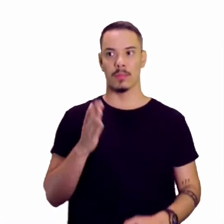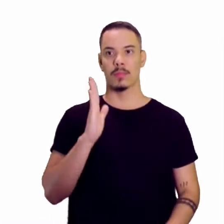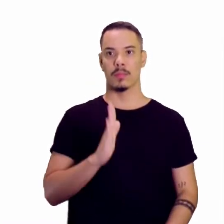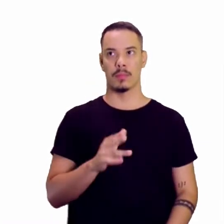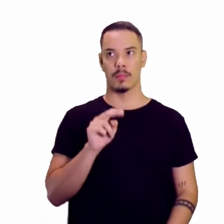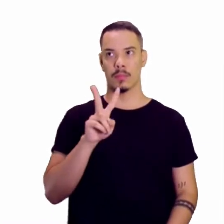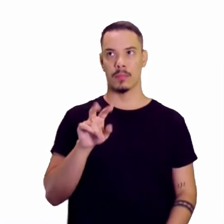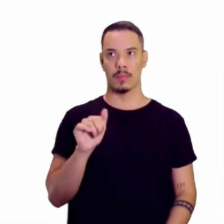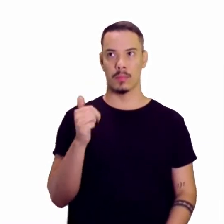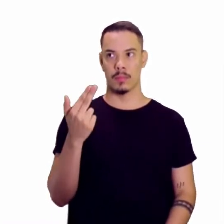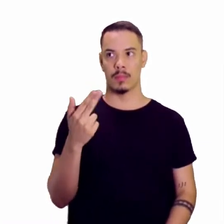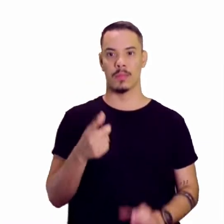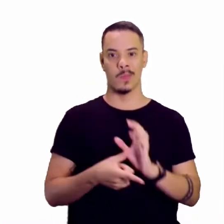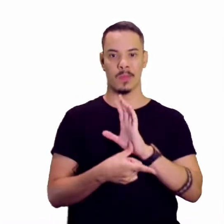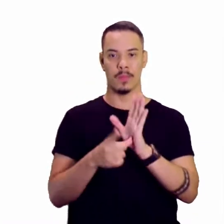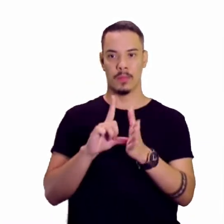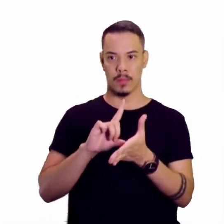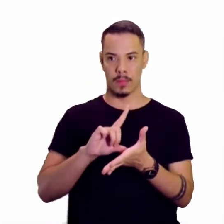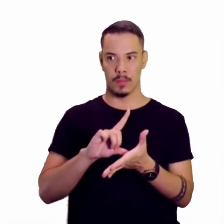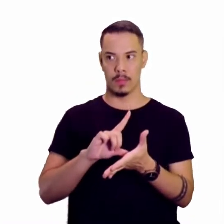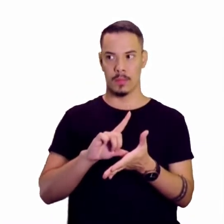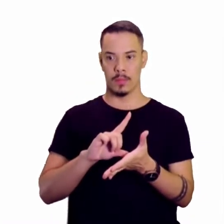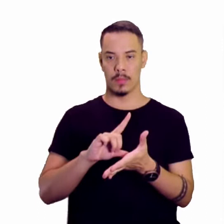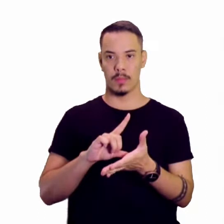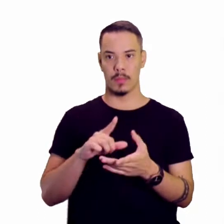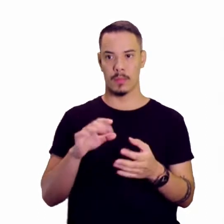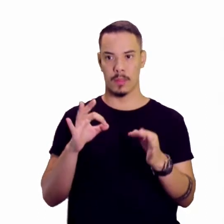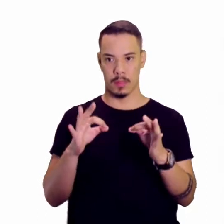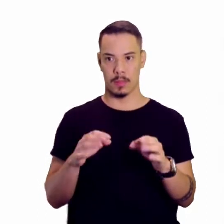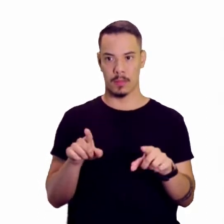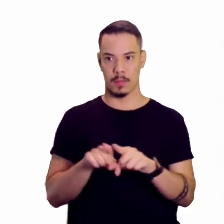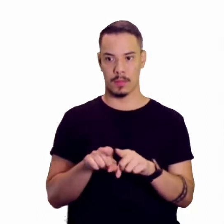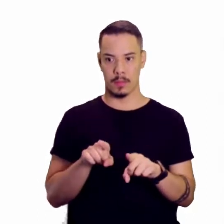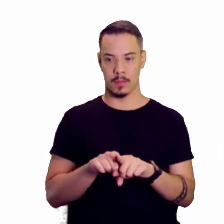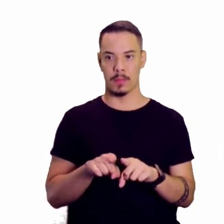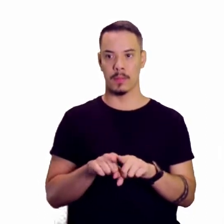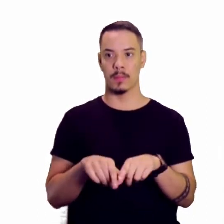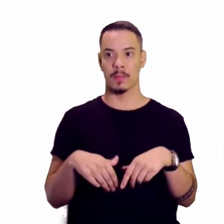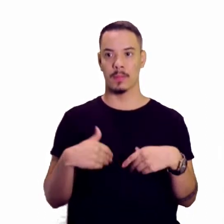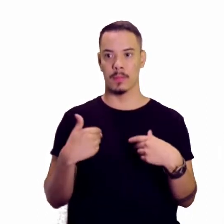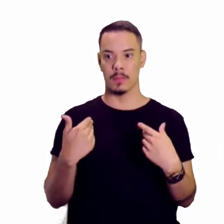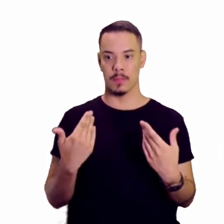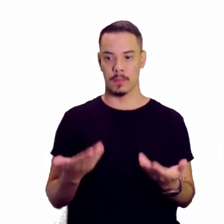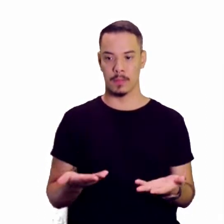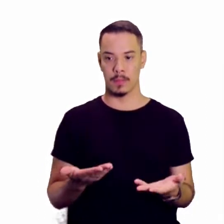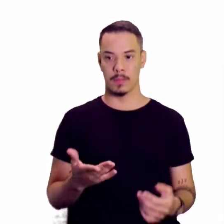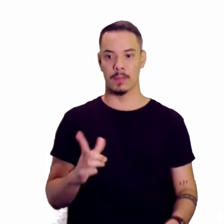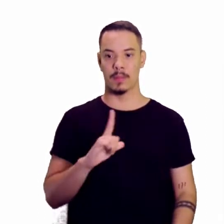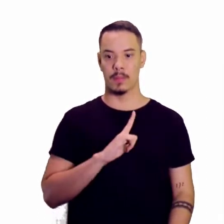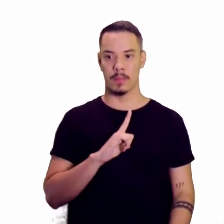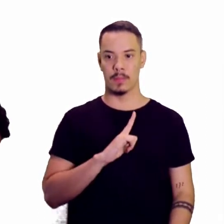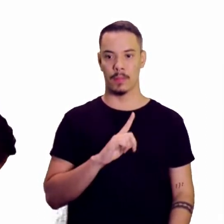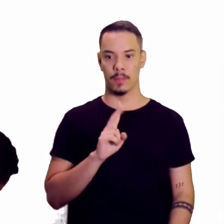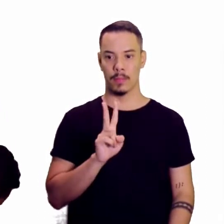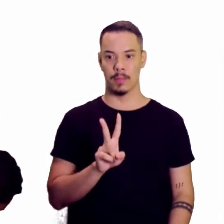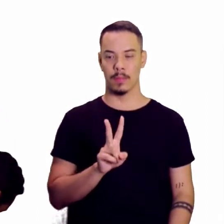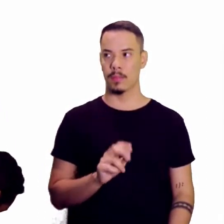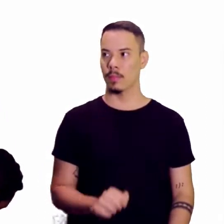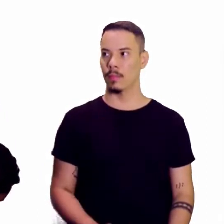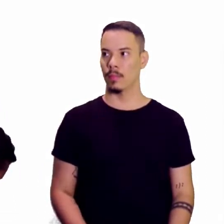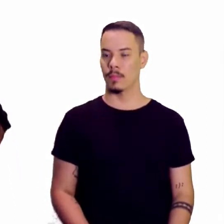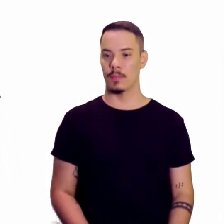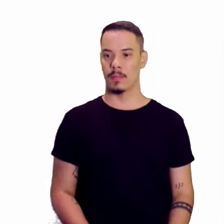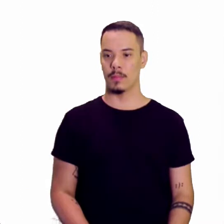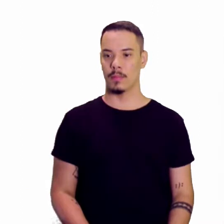sessões anteriores, inclusive agora há pouquinho, né? Entretanto... Com estas duas grandezas são muito importantes